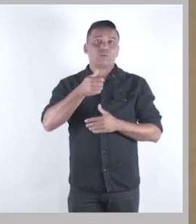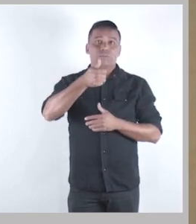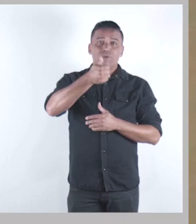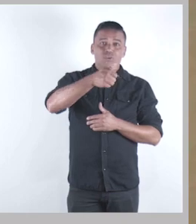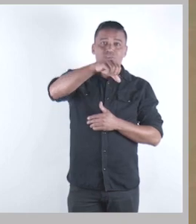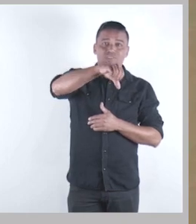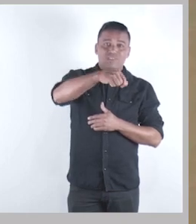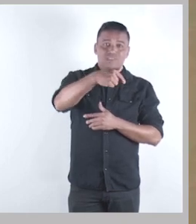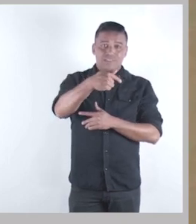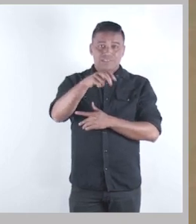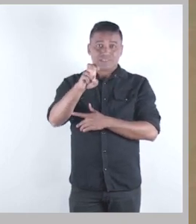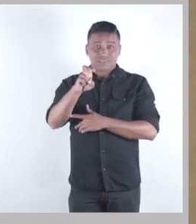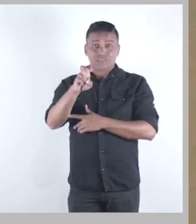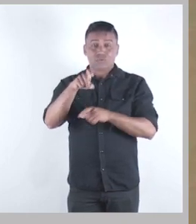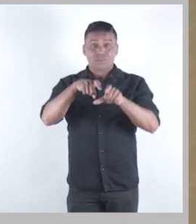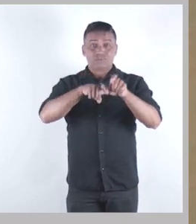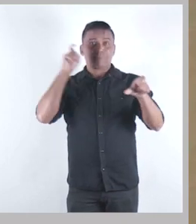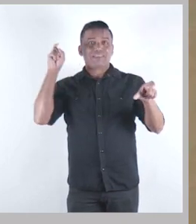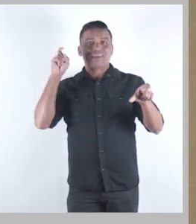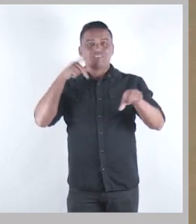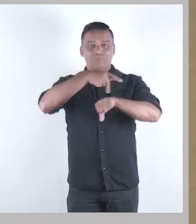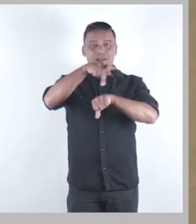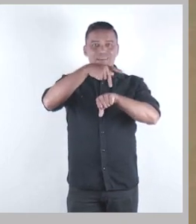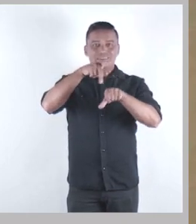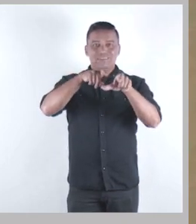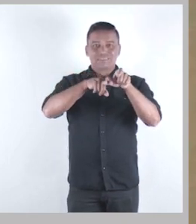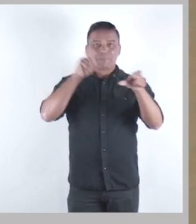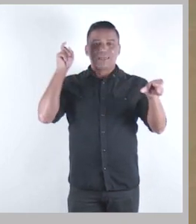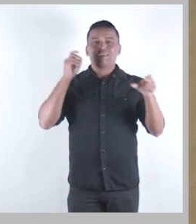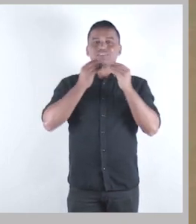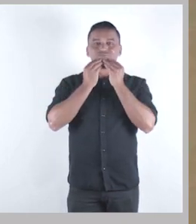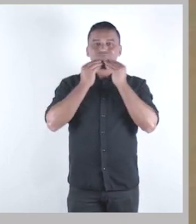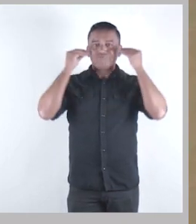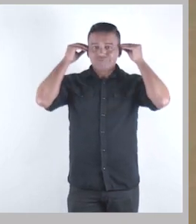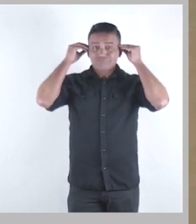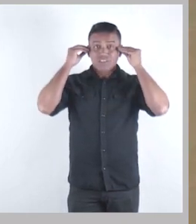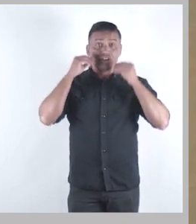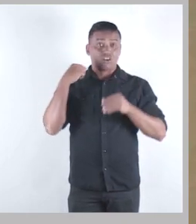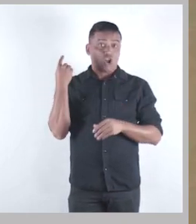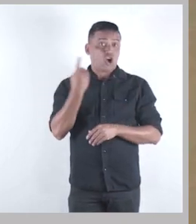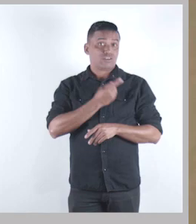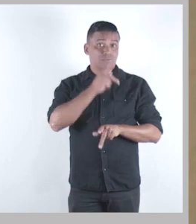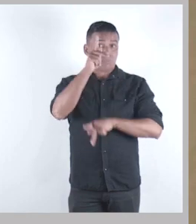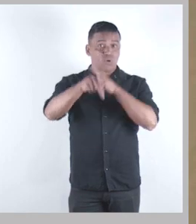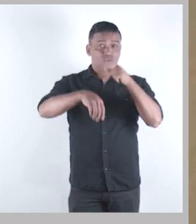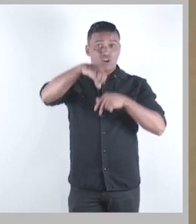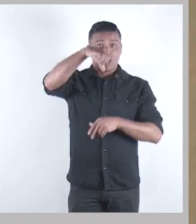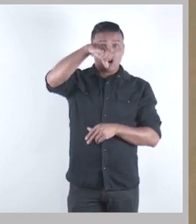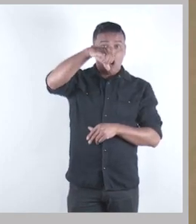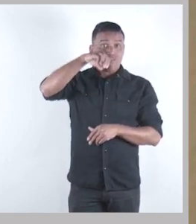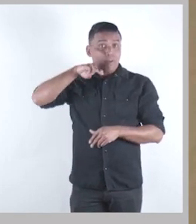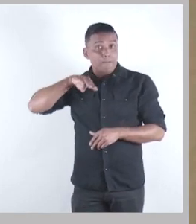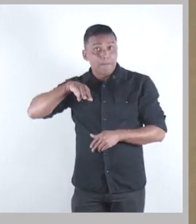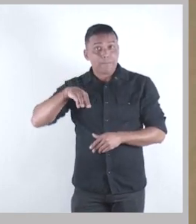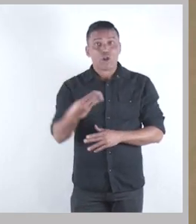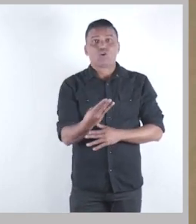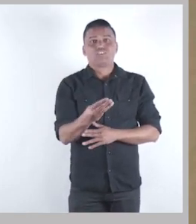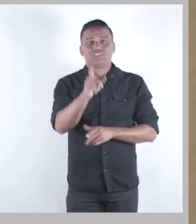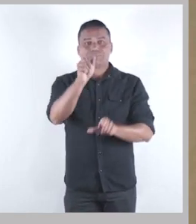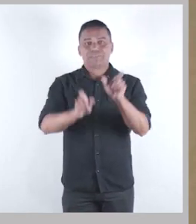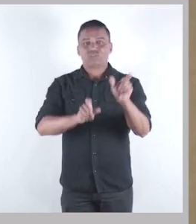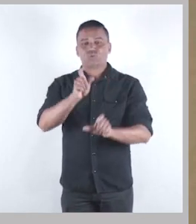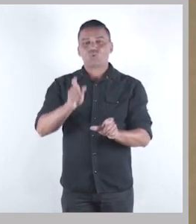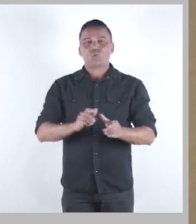Moçambique ficou independente, nós éramos cerca de 9 milhões. E desses cerca de 9 milhões, só